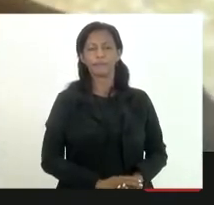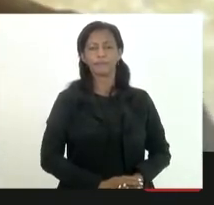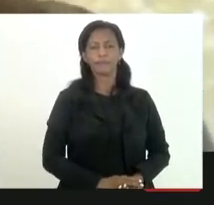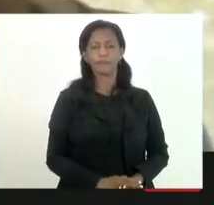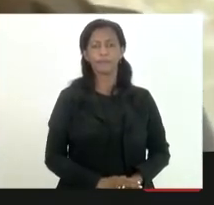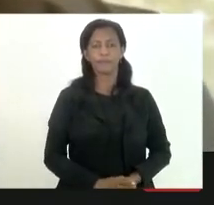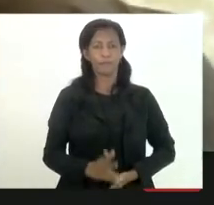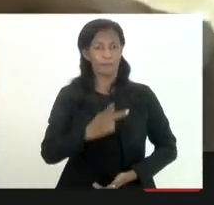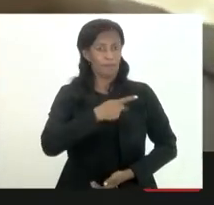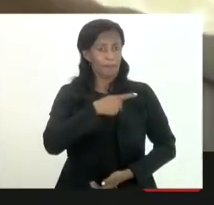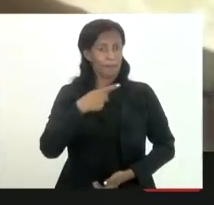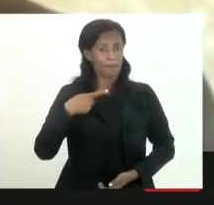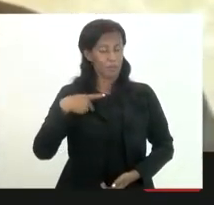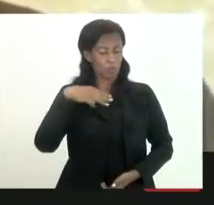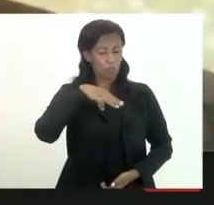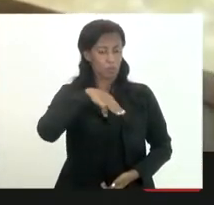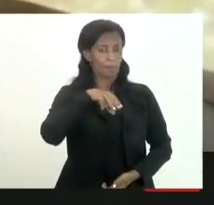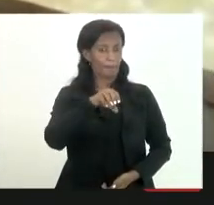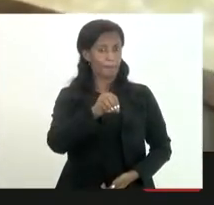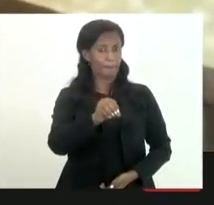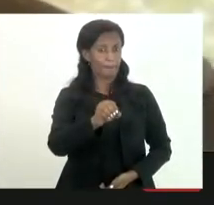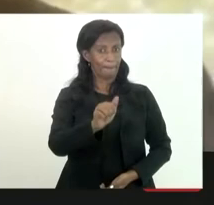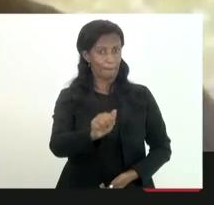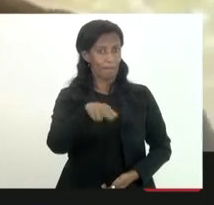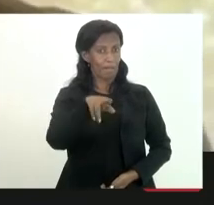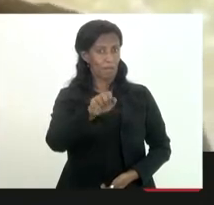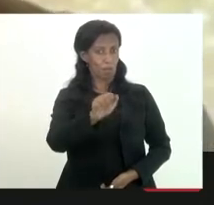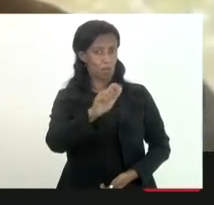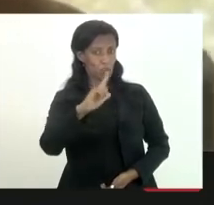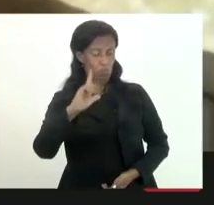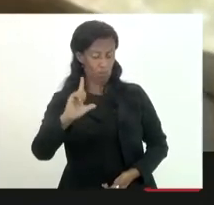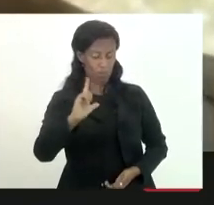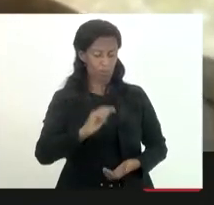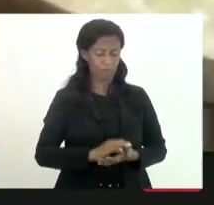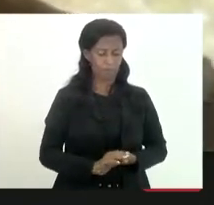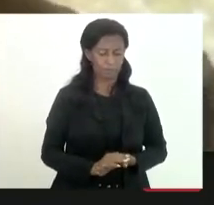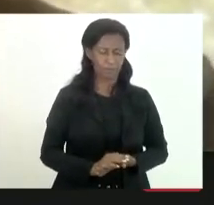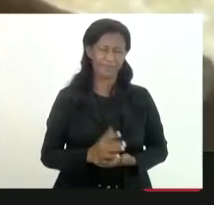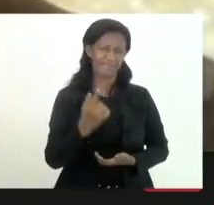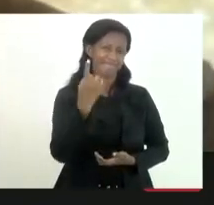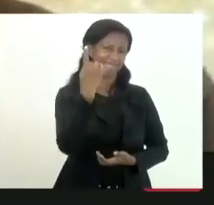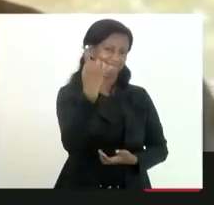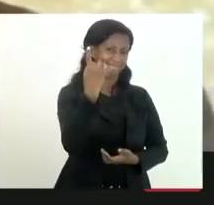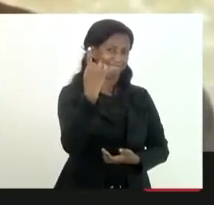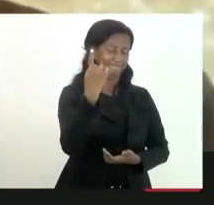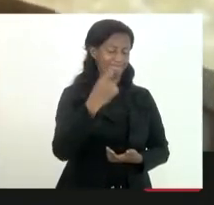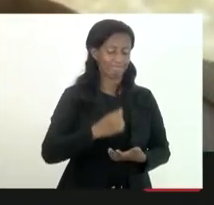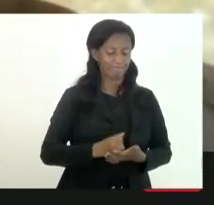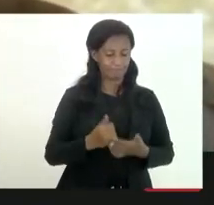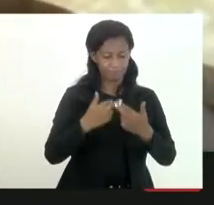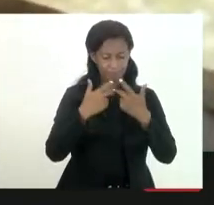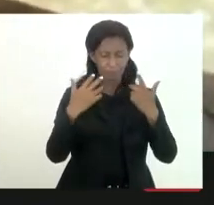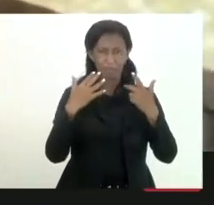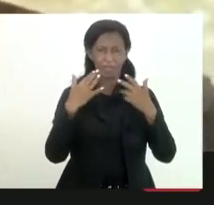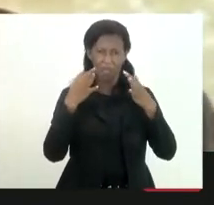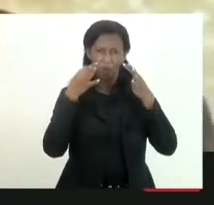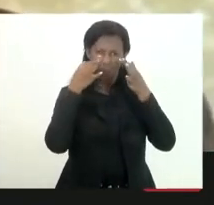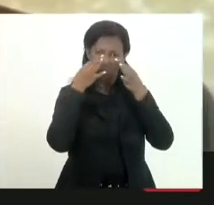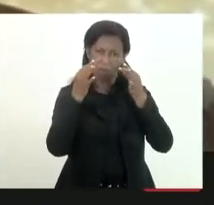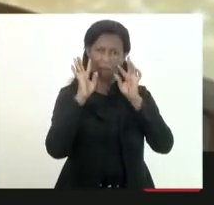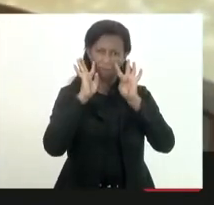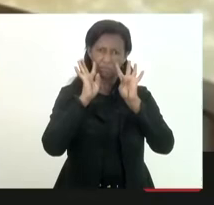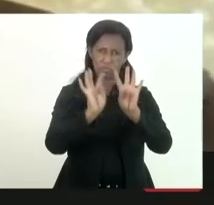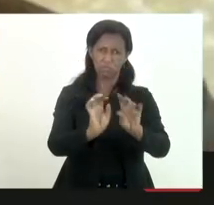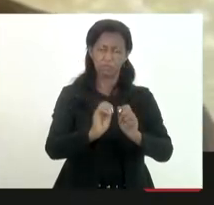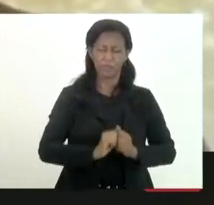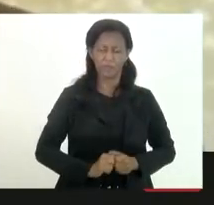O pastor Manuel Ribeiro, né? Eu gostaria só de... A única observação, pastor, eu prestei muita atenção,